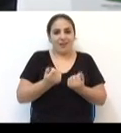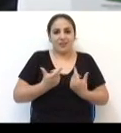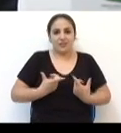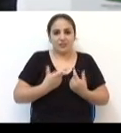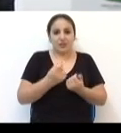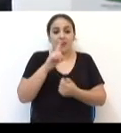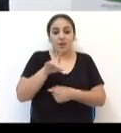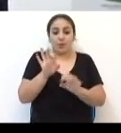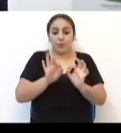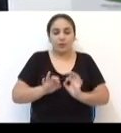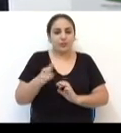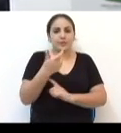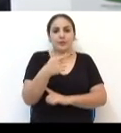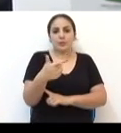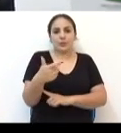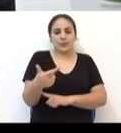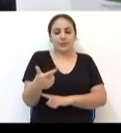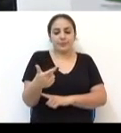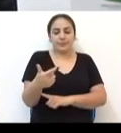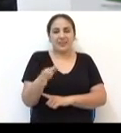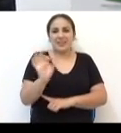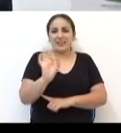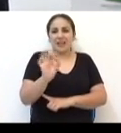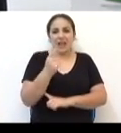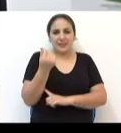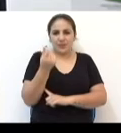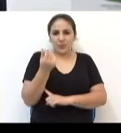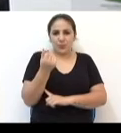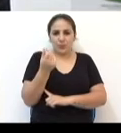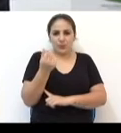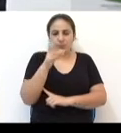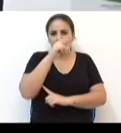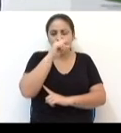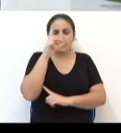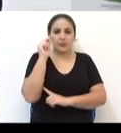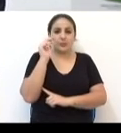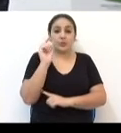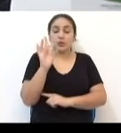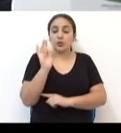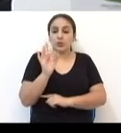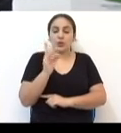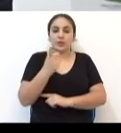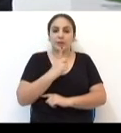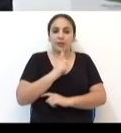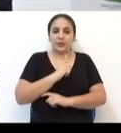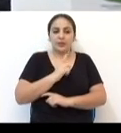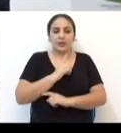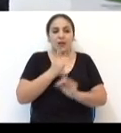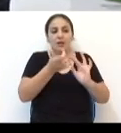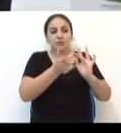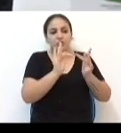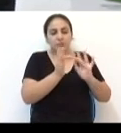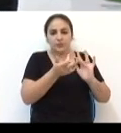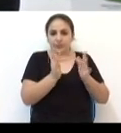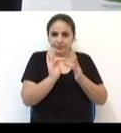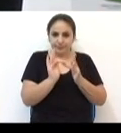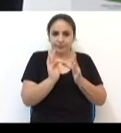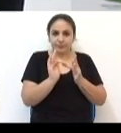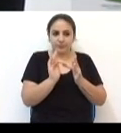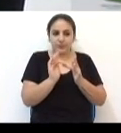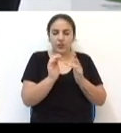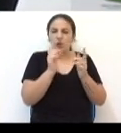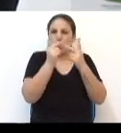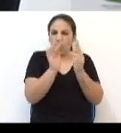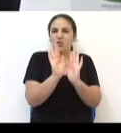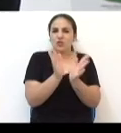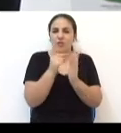um projeto que não tem nenhum custo ao município, apenas articula, vereador Padre